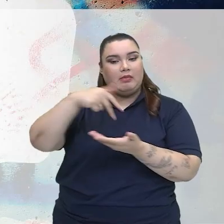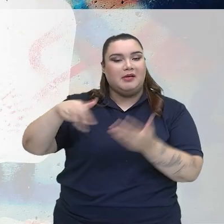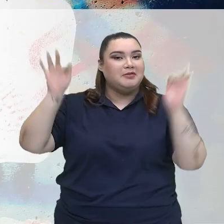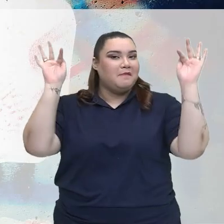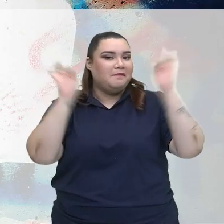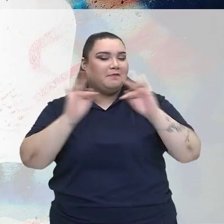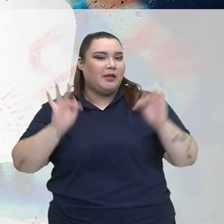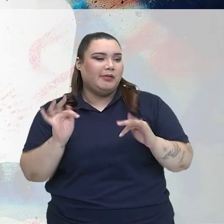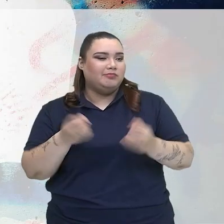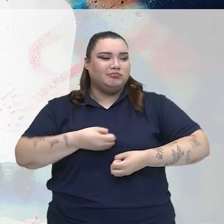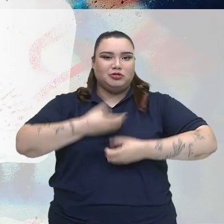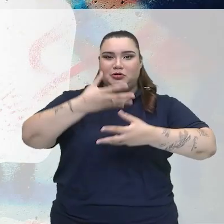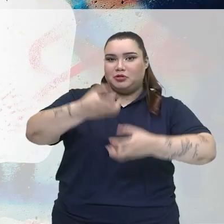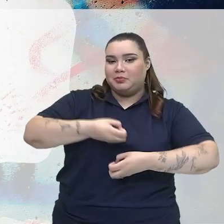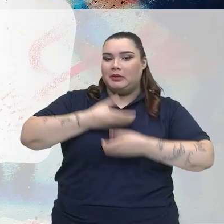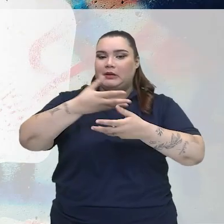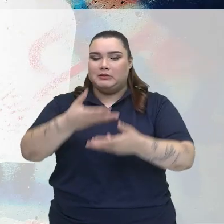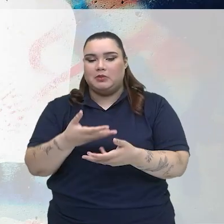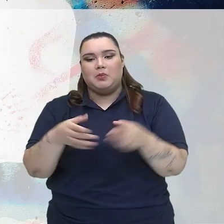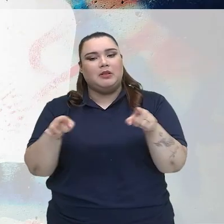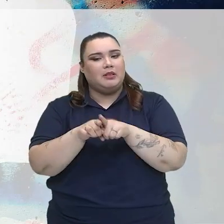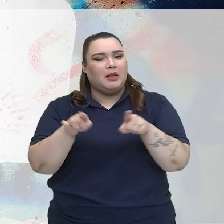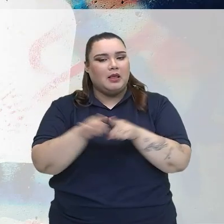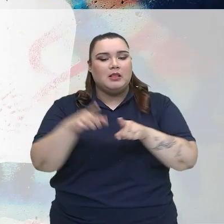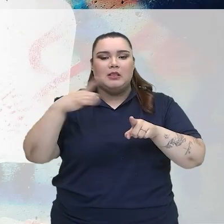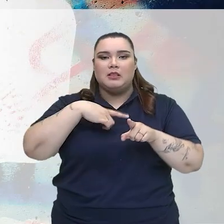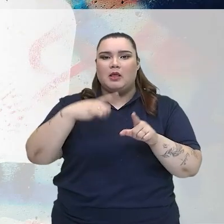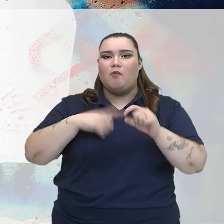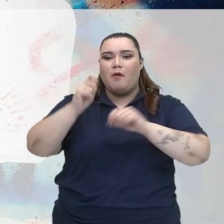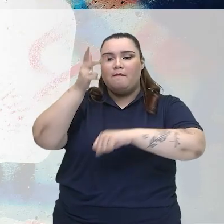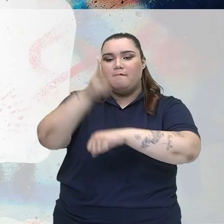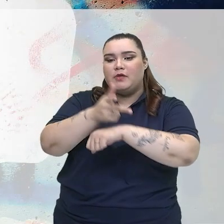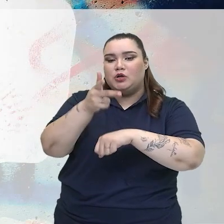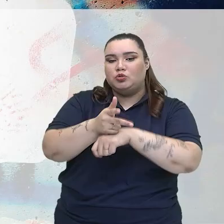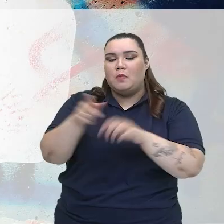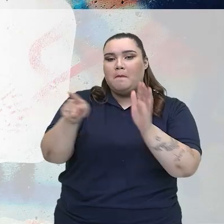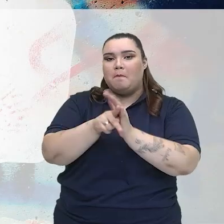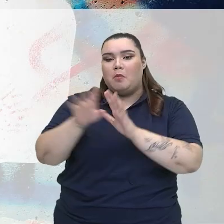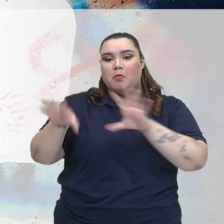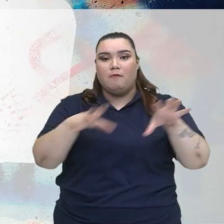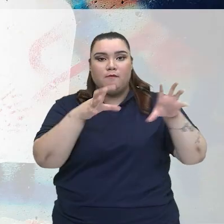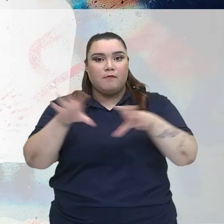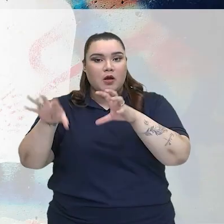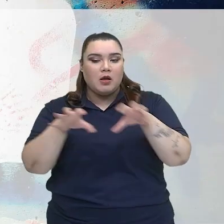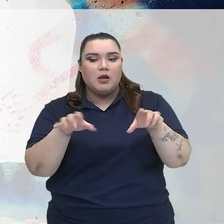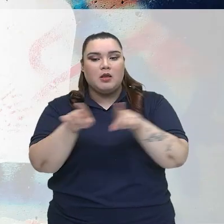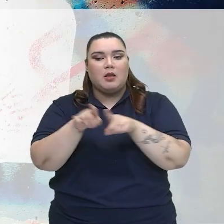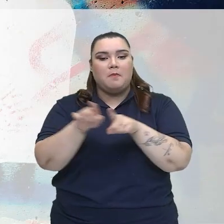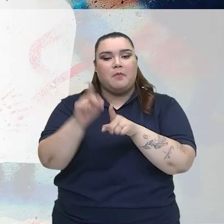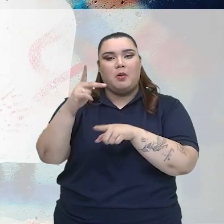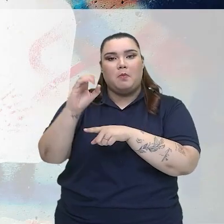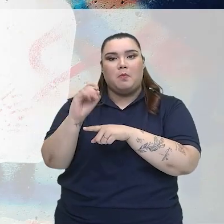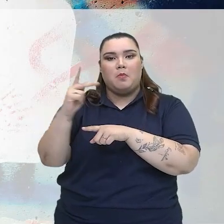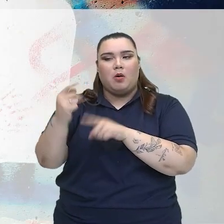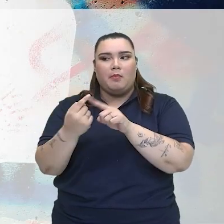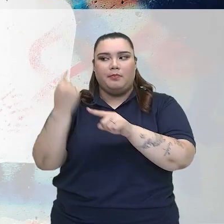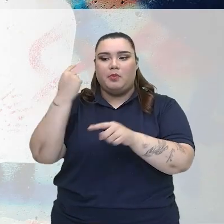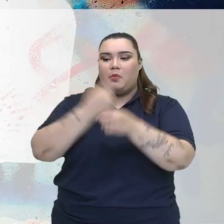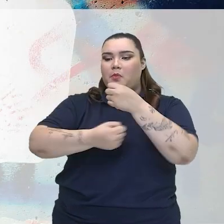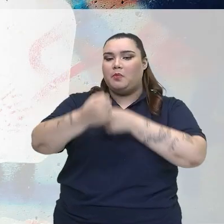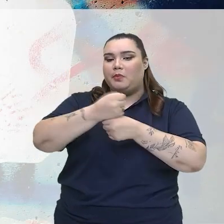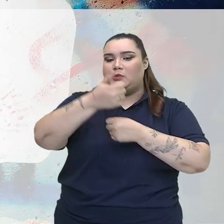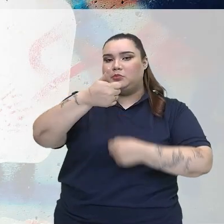e performática, e também muito presente em clipes de funk e pop dos anos 80. Olha só